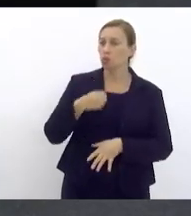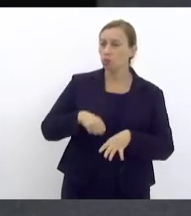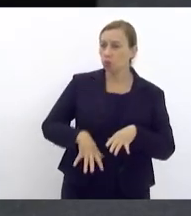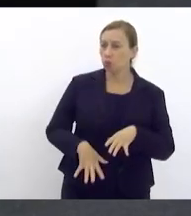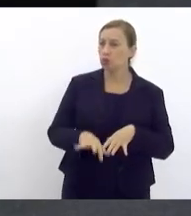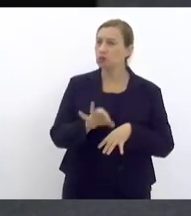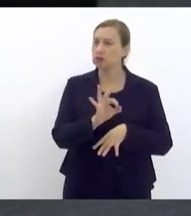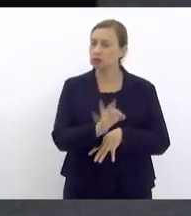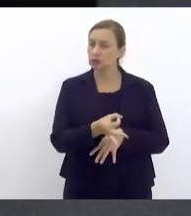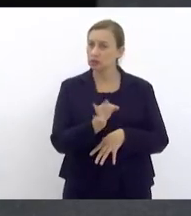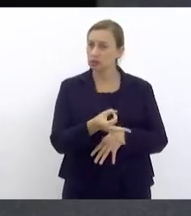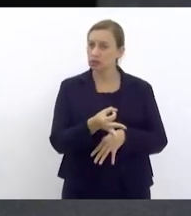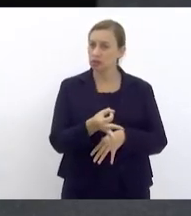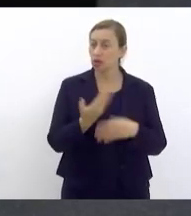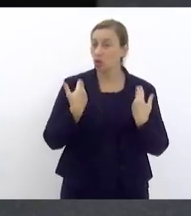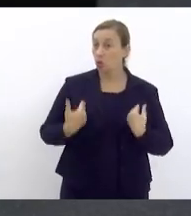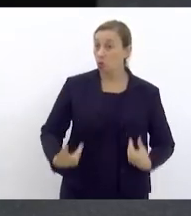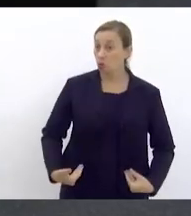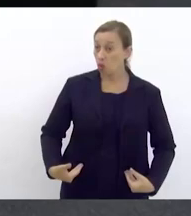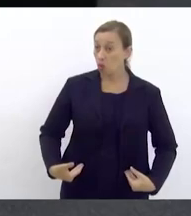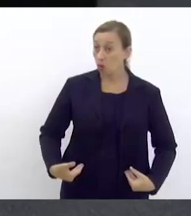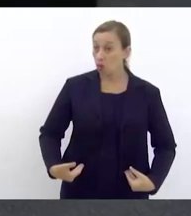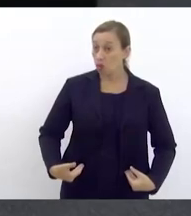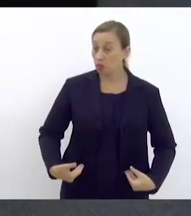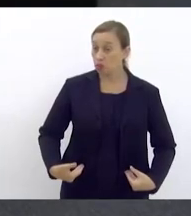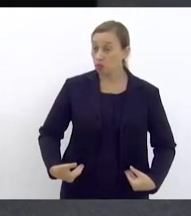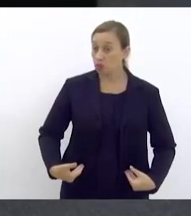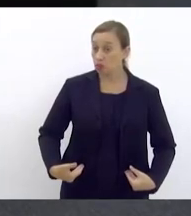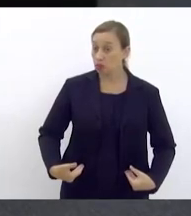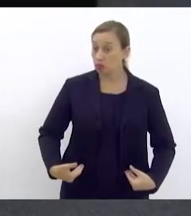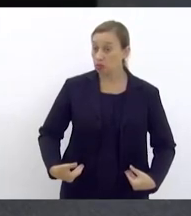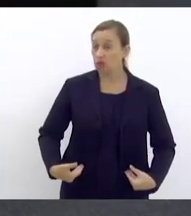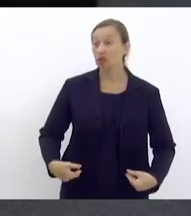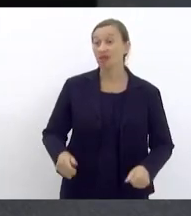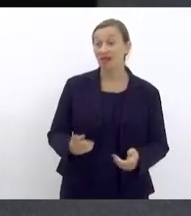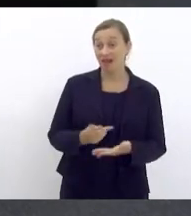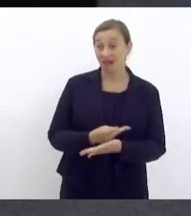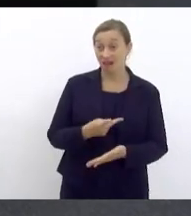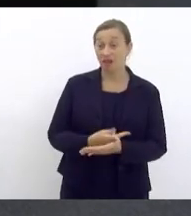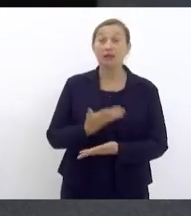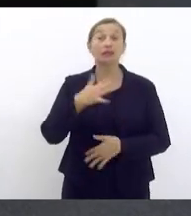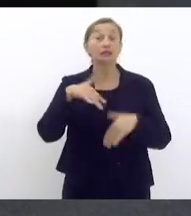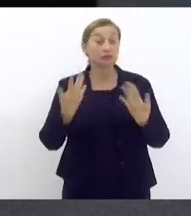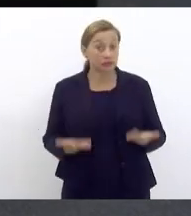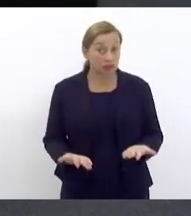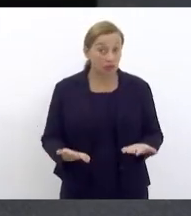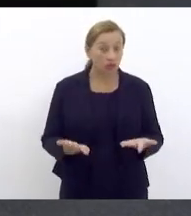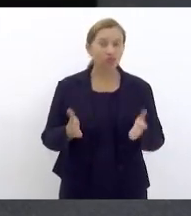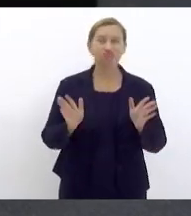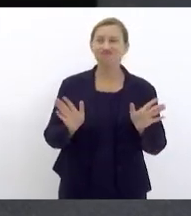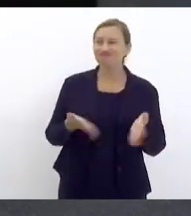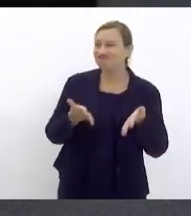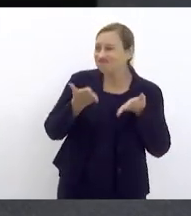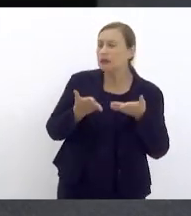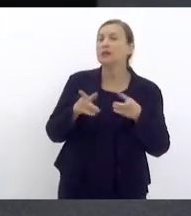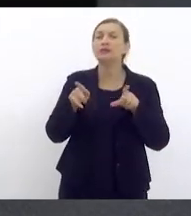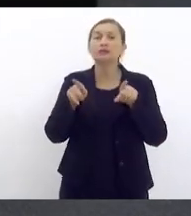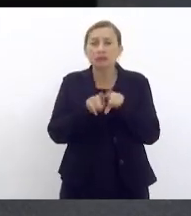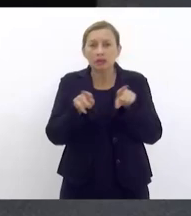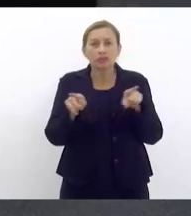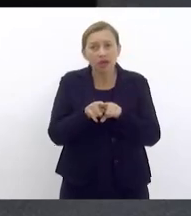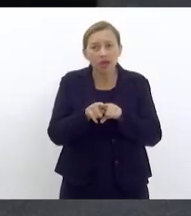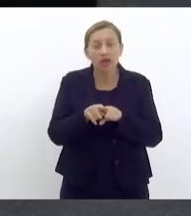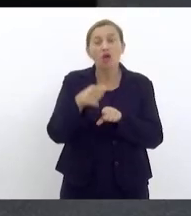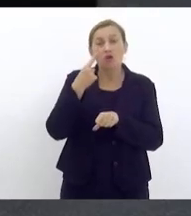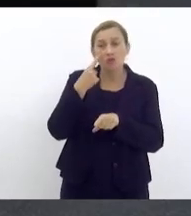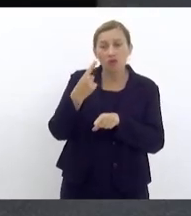feita para corpos que são corpos considerados dissidentes Então acho que essa iniciativa também é